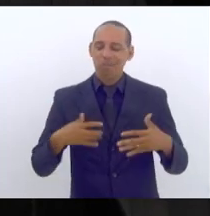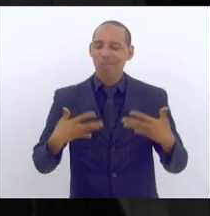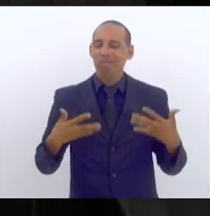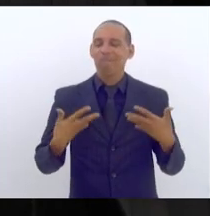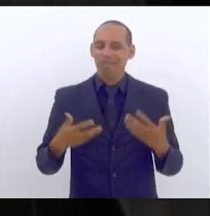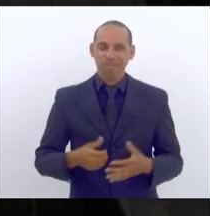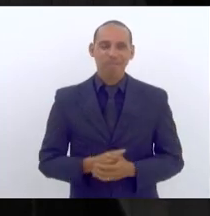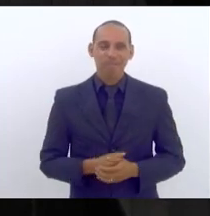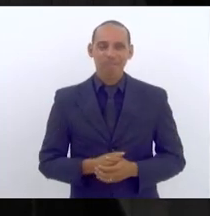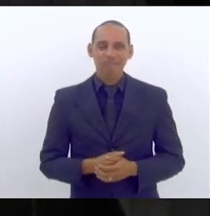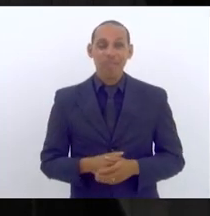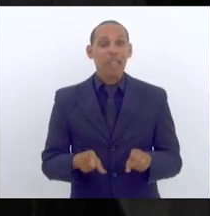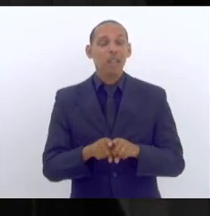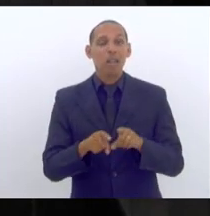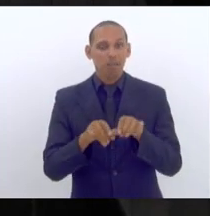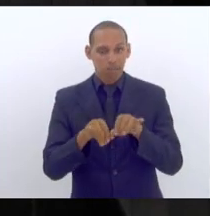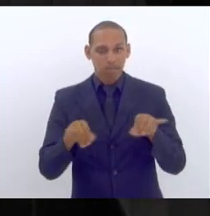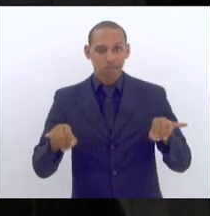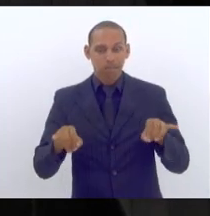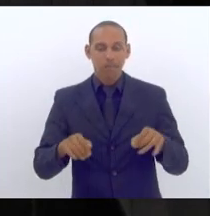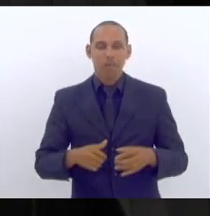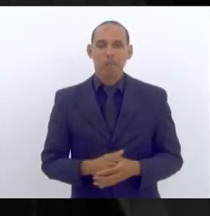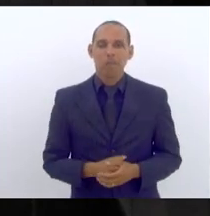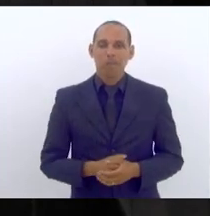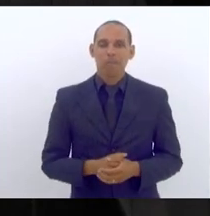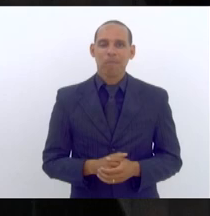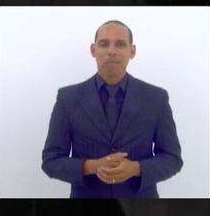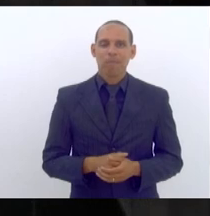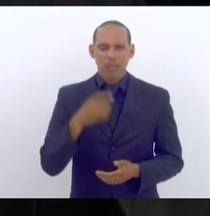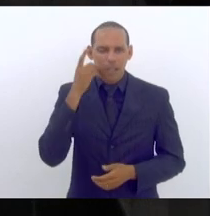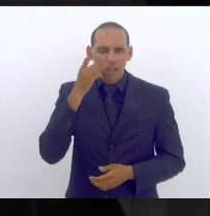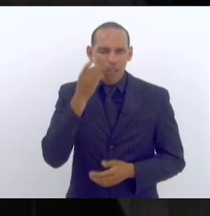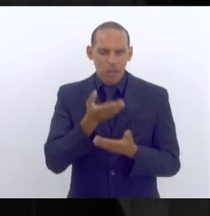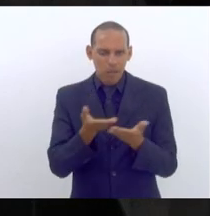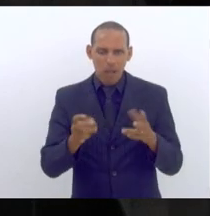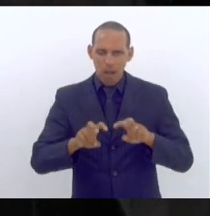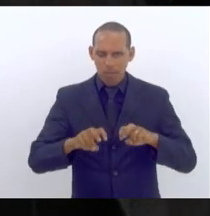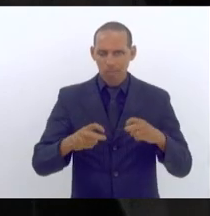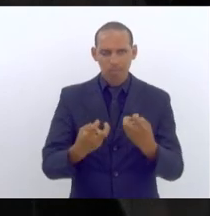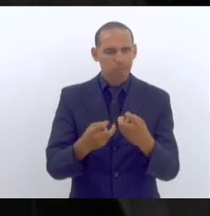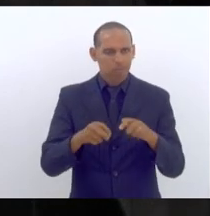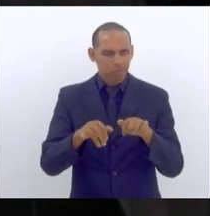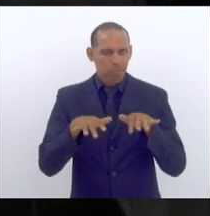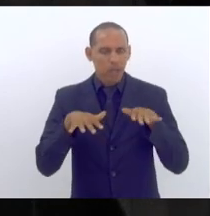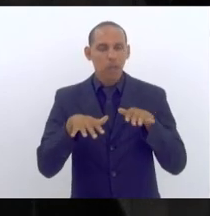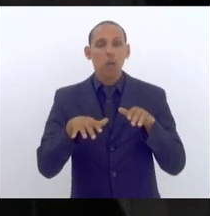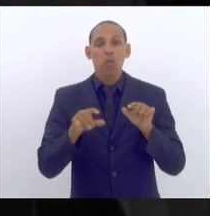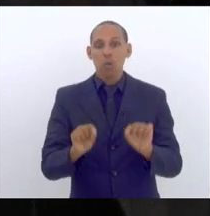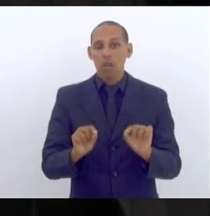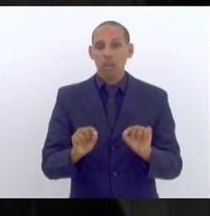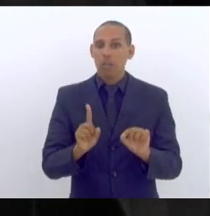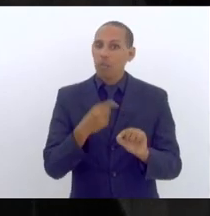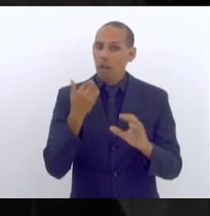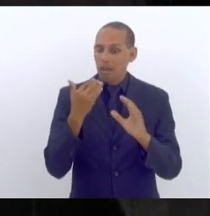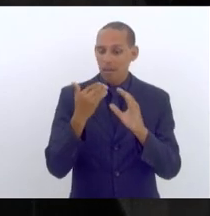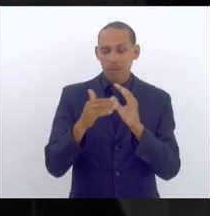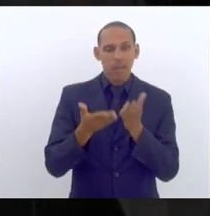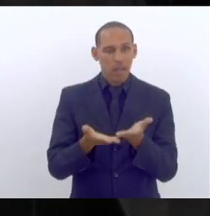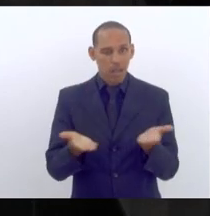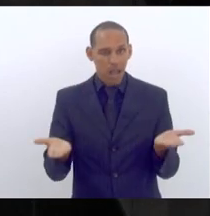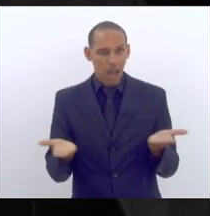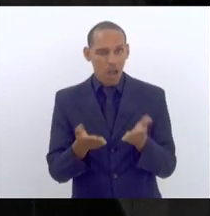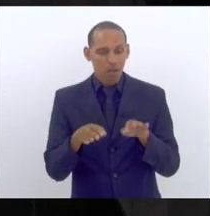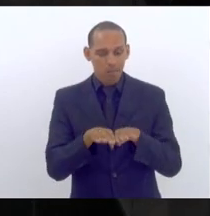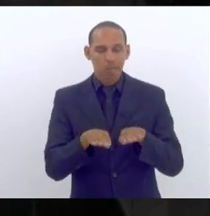alegra e eu quero comunicar também aos deputados ao plenário que encaminhamos a mesa